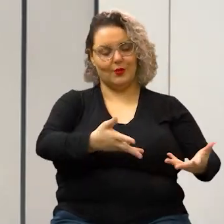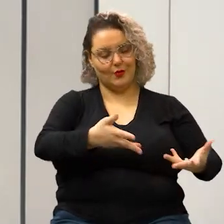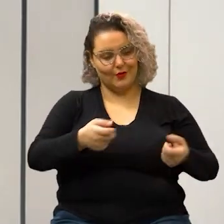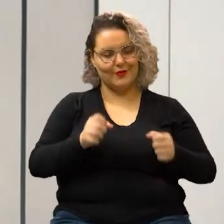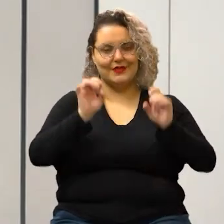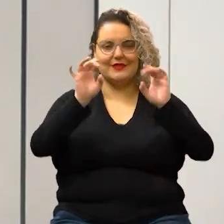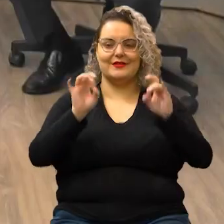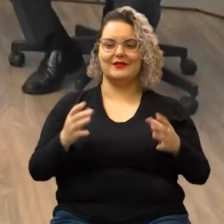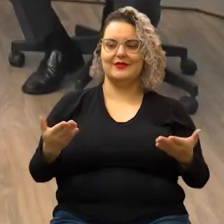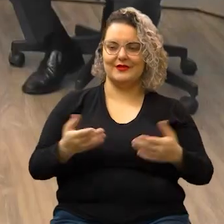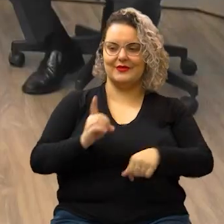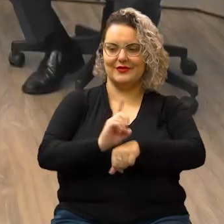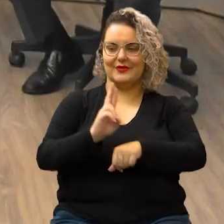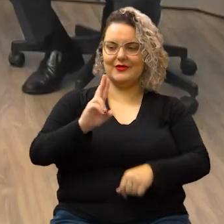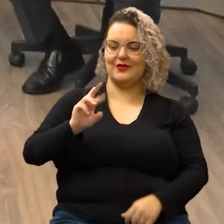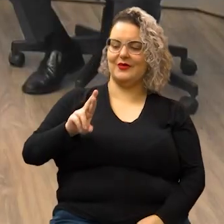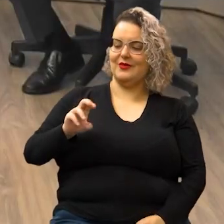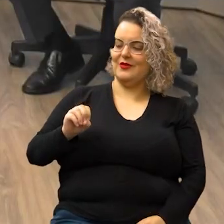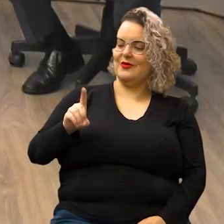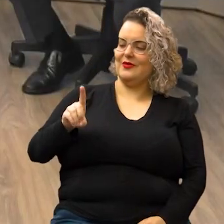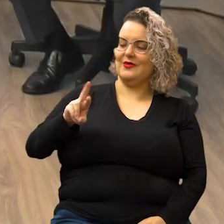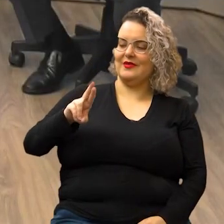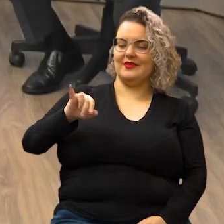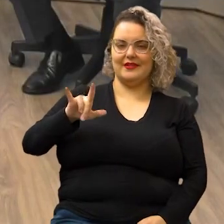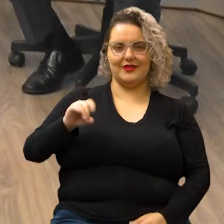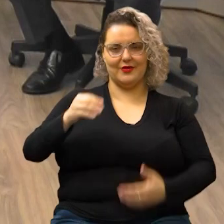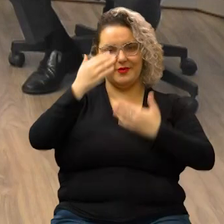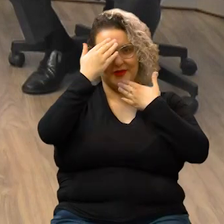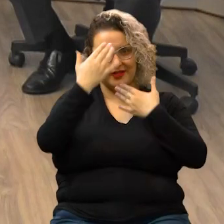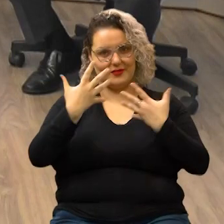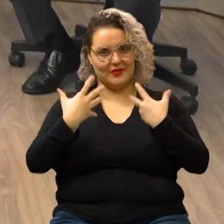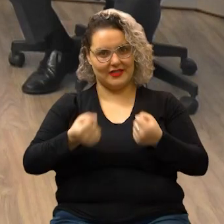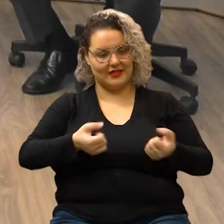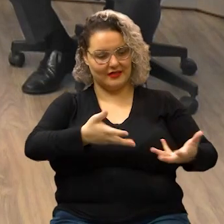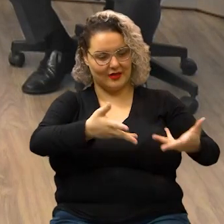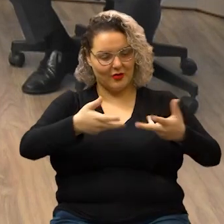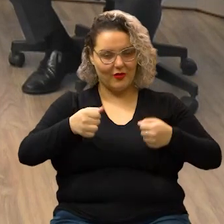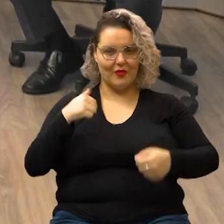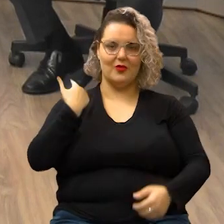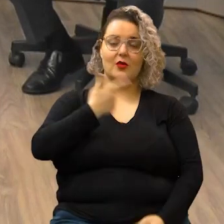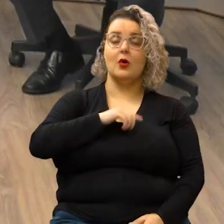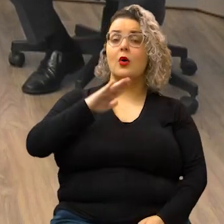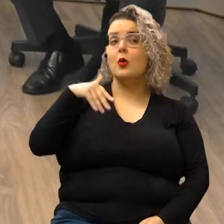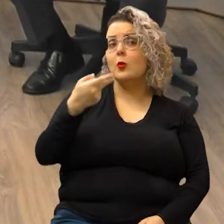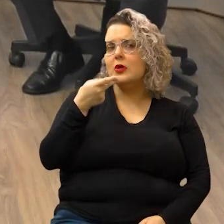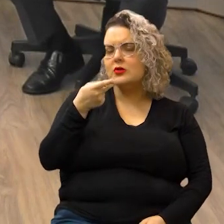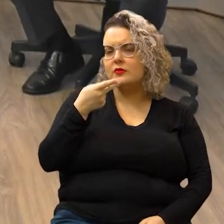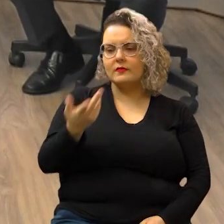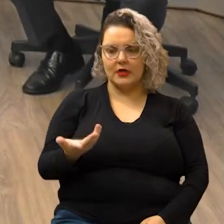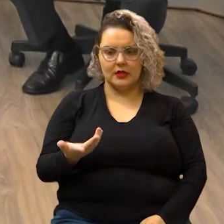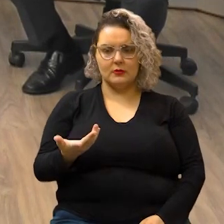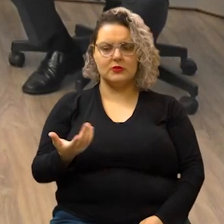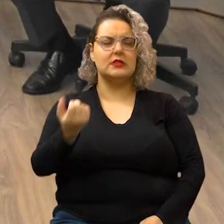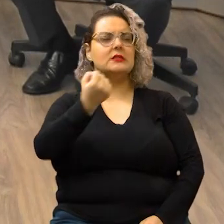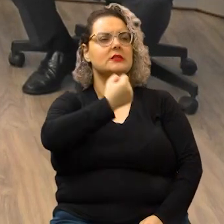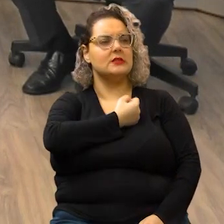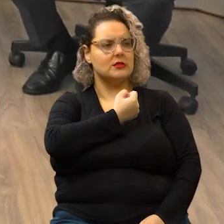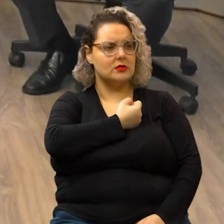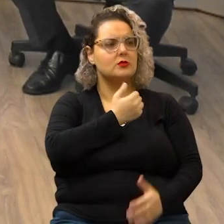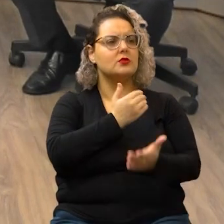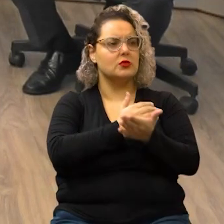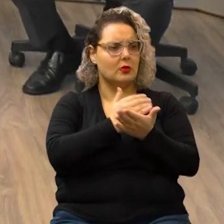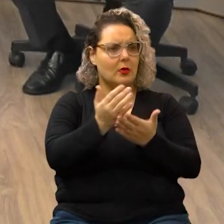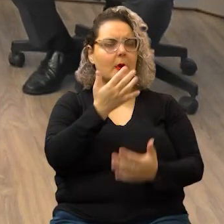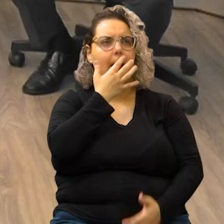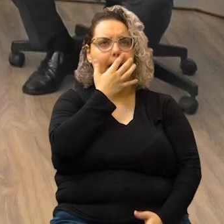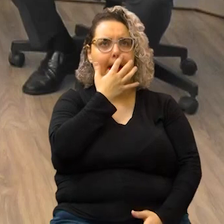especial de hoje, Dr. Rodrigo, muito obrigado por aceitar o nosso convite. Quando a gente fala nesses números inicialmente